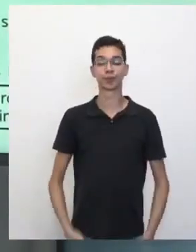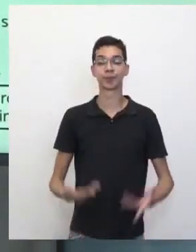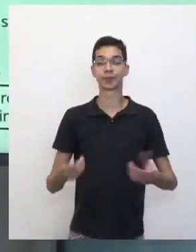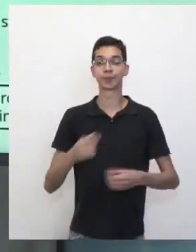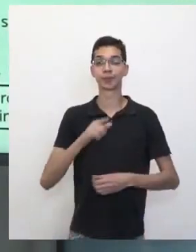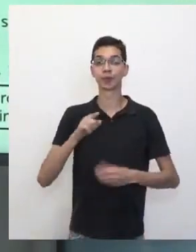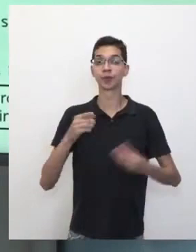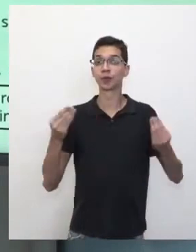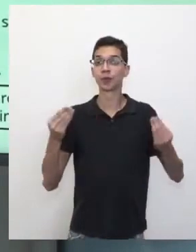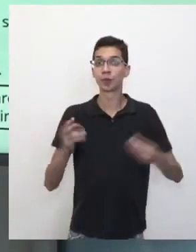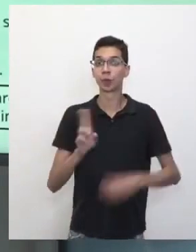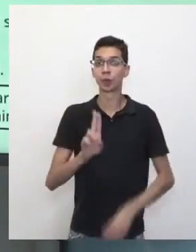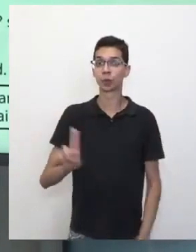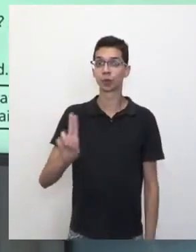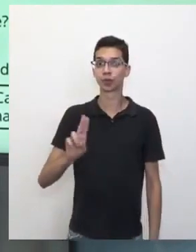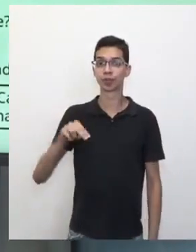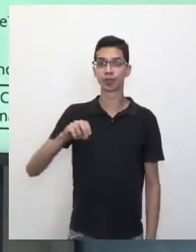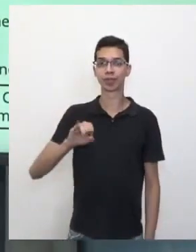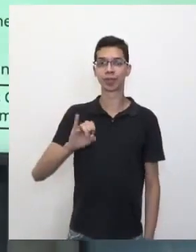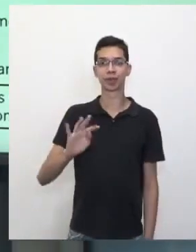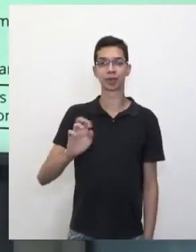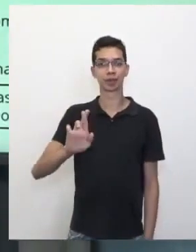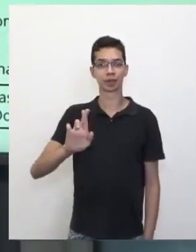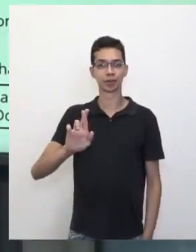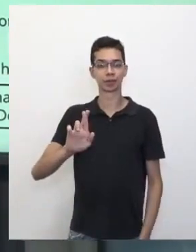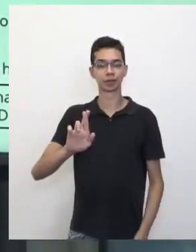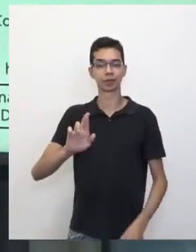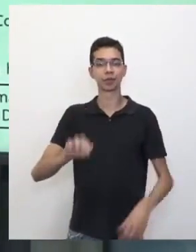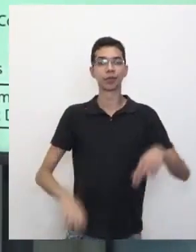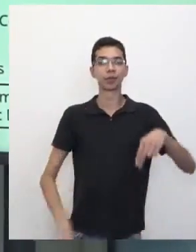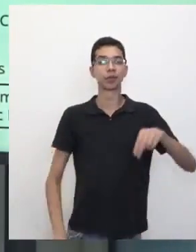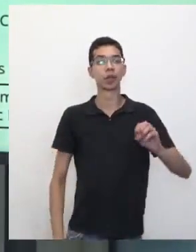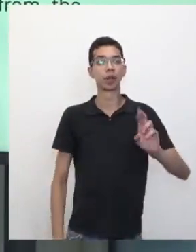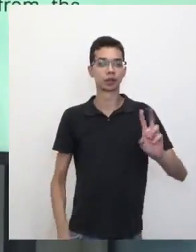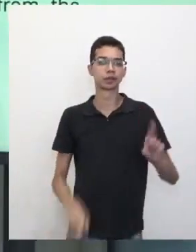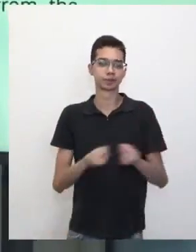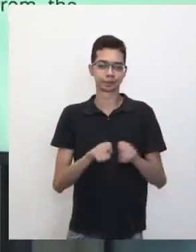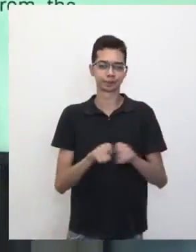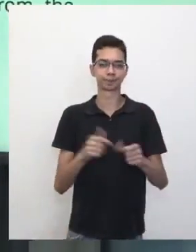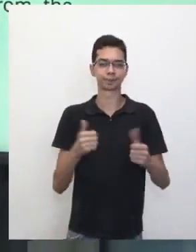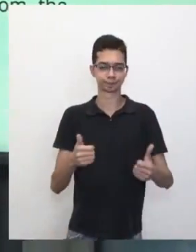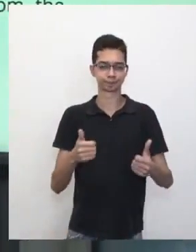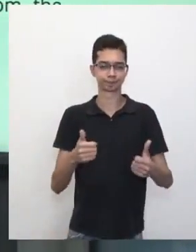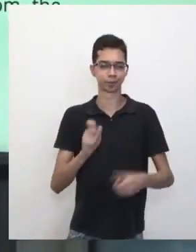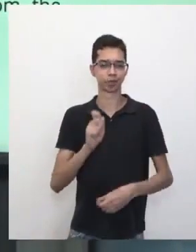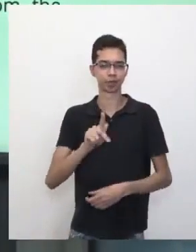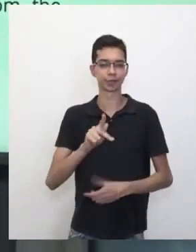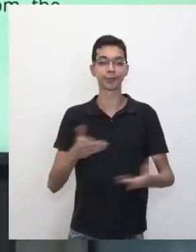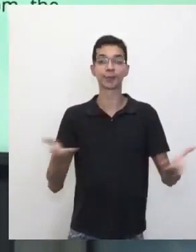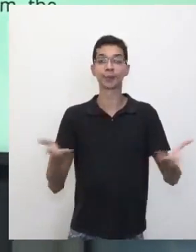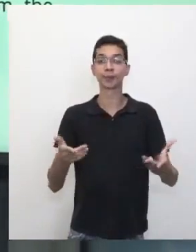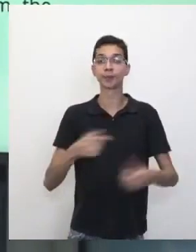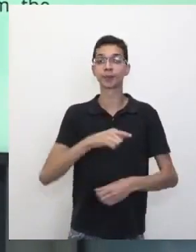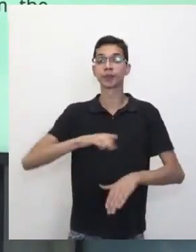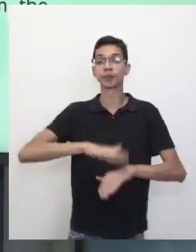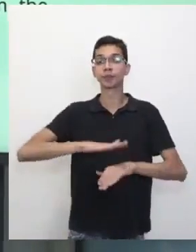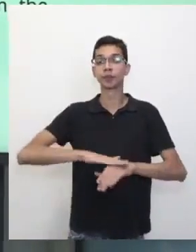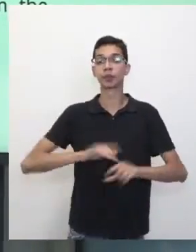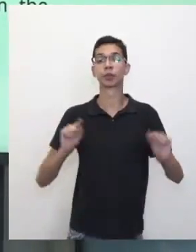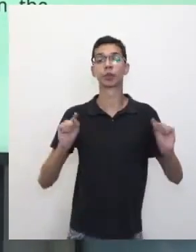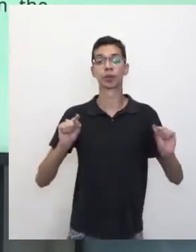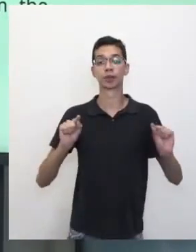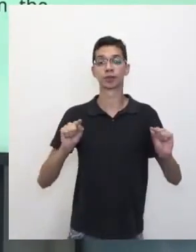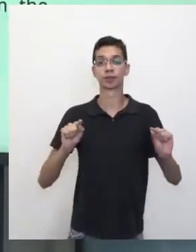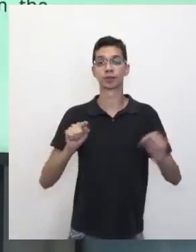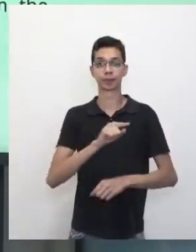neither nor, saiu de um livro, tá lá para vocês, qualquer momento. Tudo bem? Então, ó, o que vocês podem fazer aí